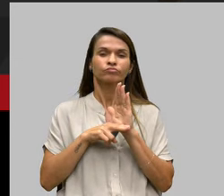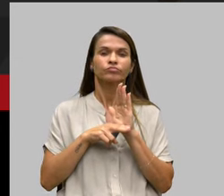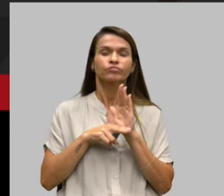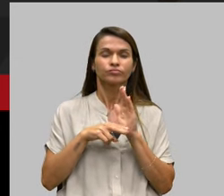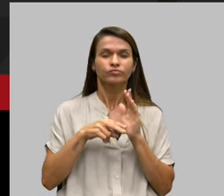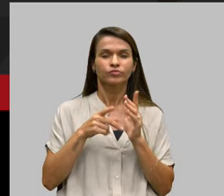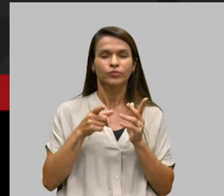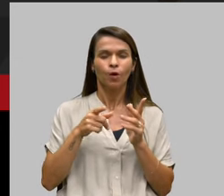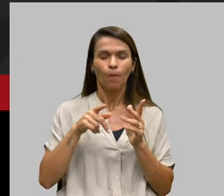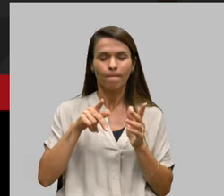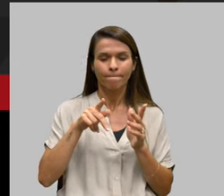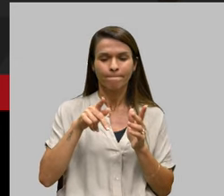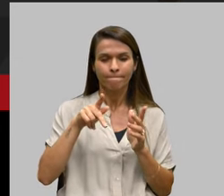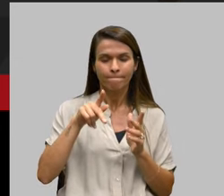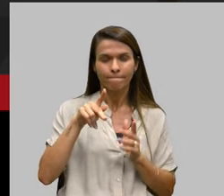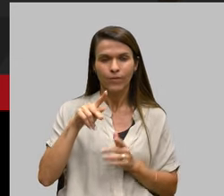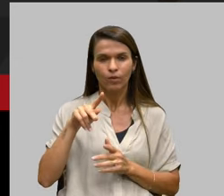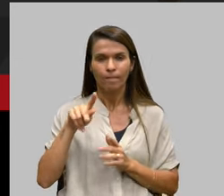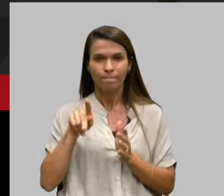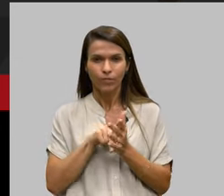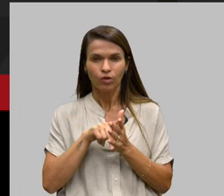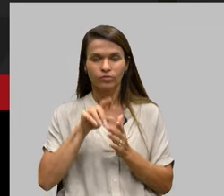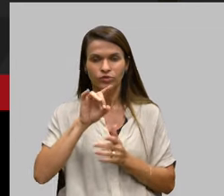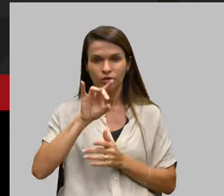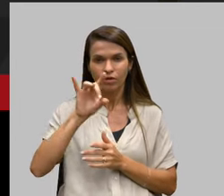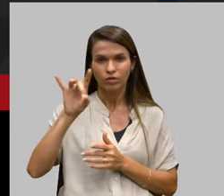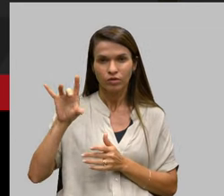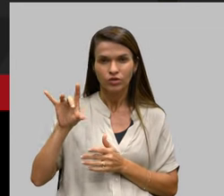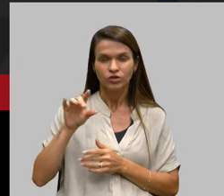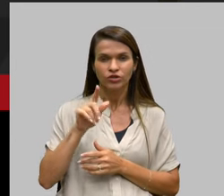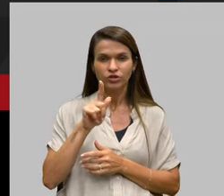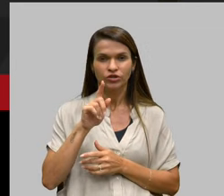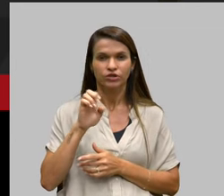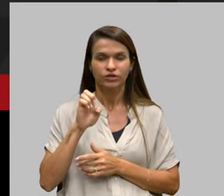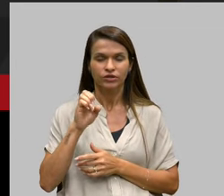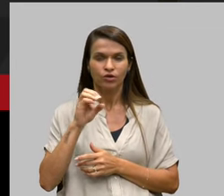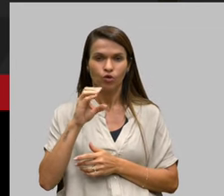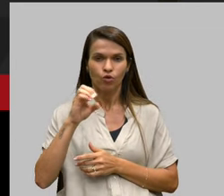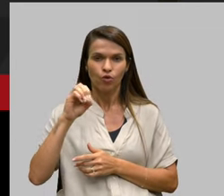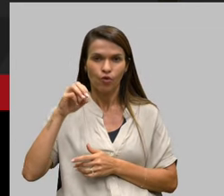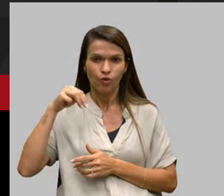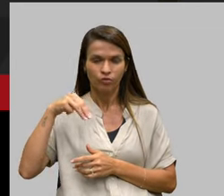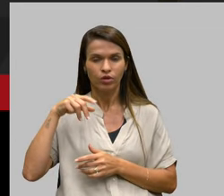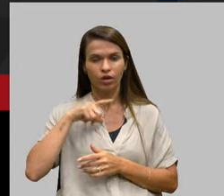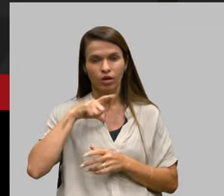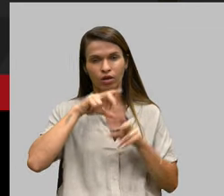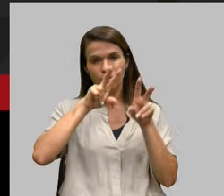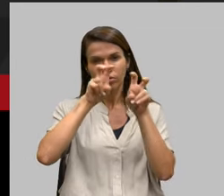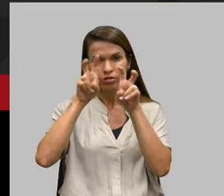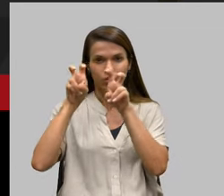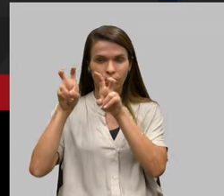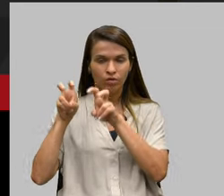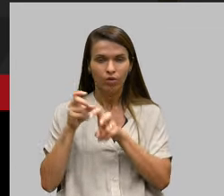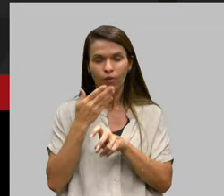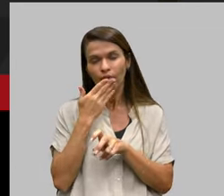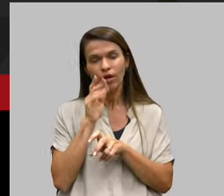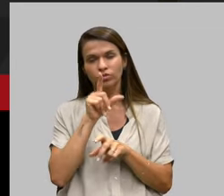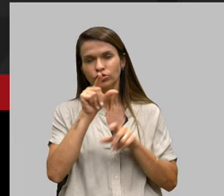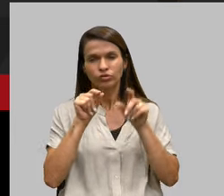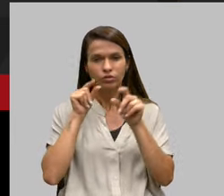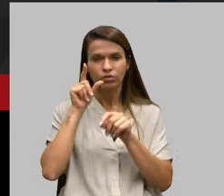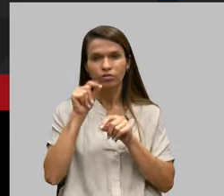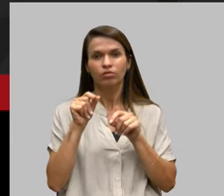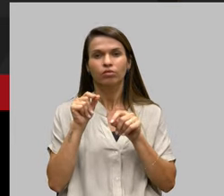próprios que é o gescom temos diversos outros sistemas E aí temos os nossos assuntos Olha a escolhem os assuntos que querem a